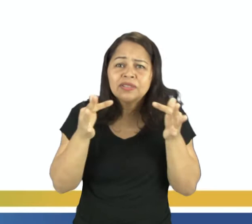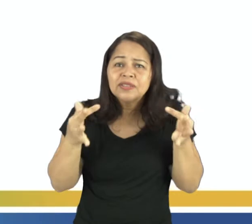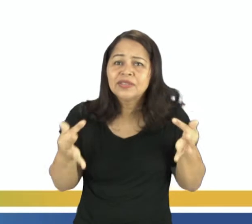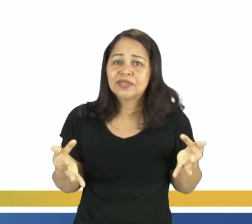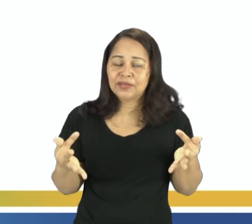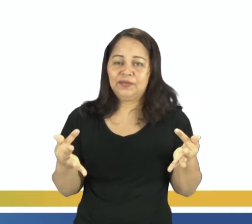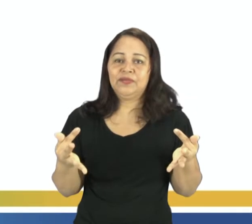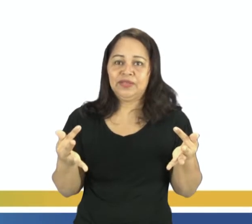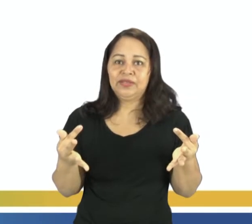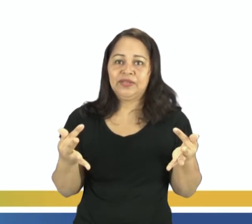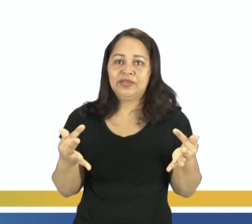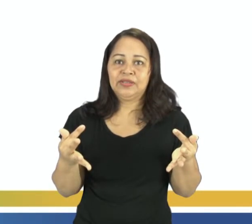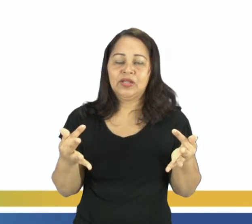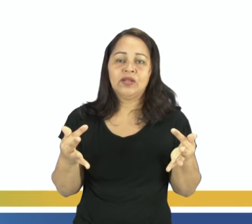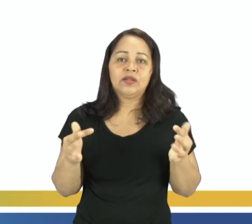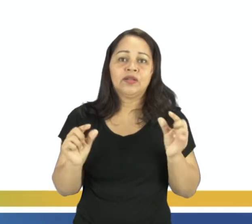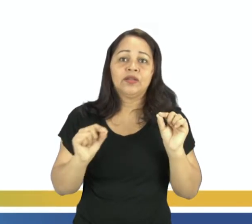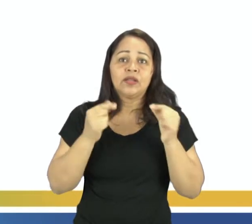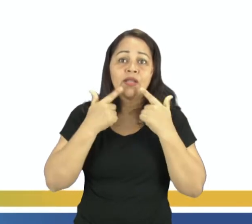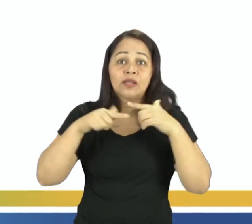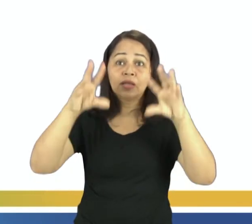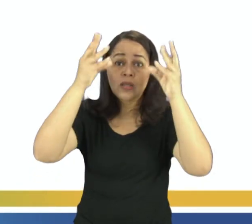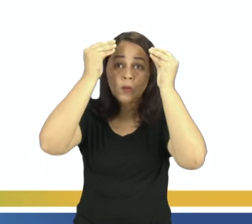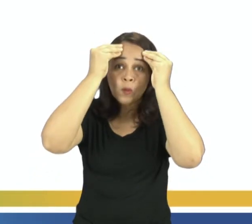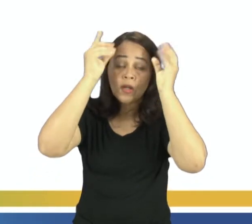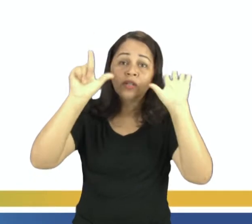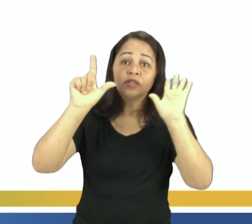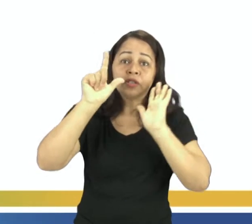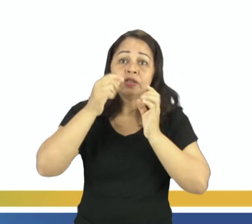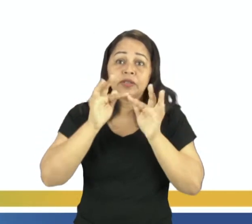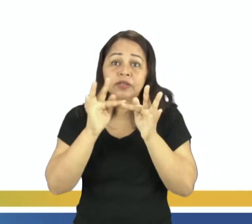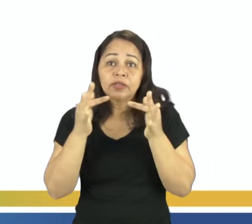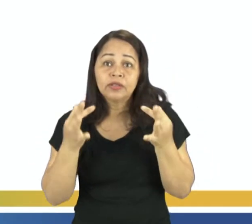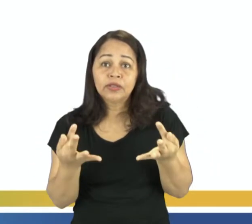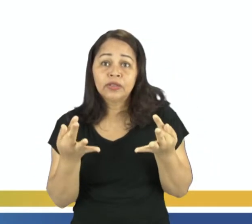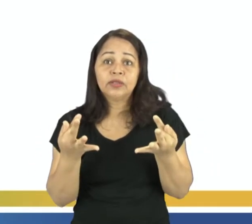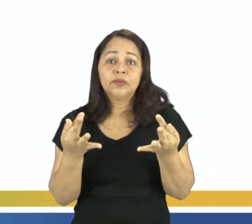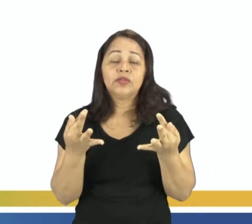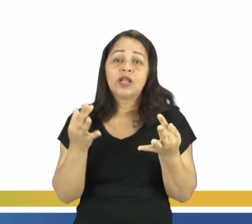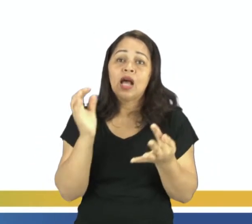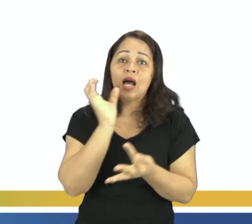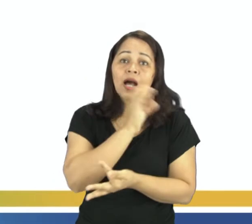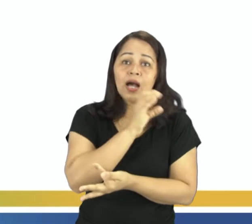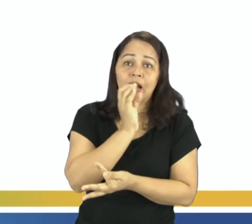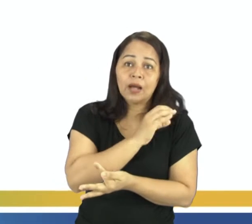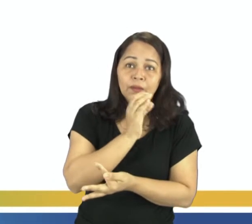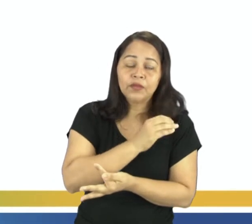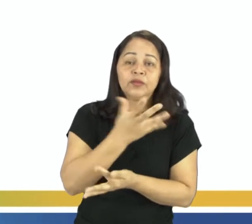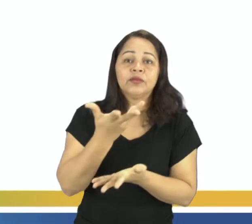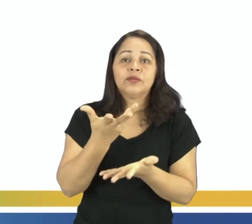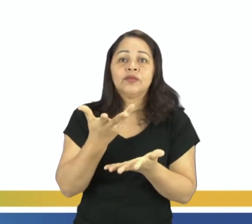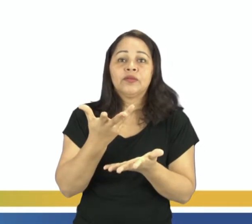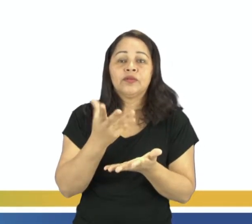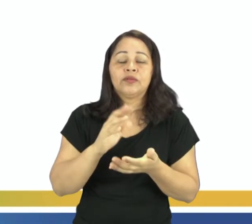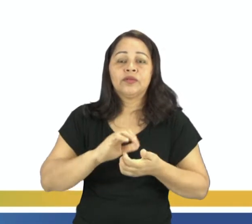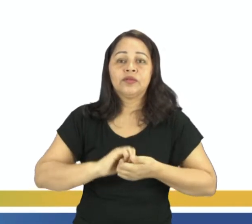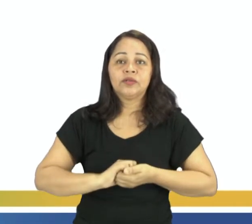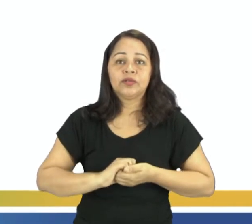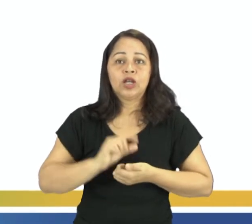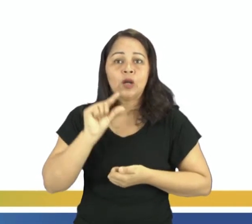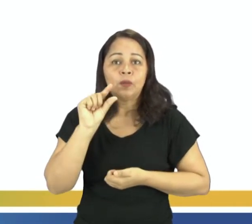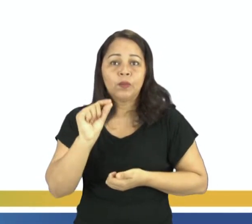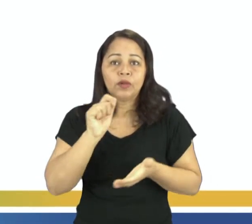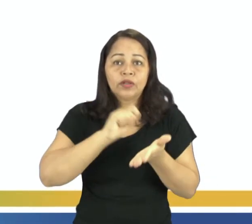tá? Narra situações cotidianas, tá? O uso de poucos caracteres, que são pouca escrita,